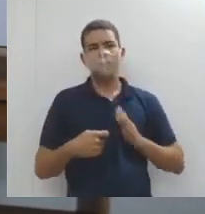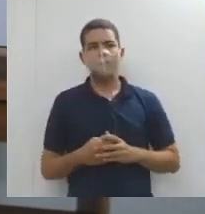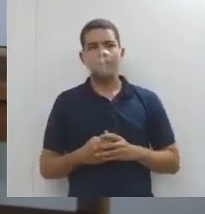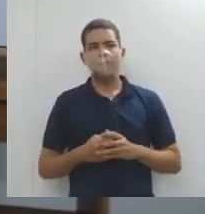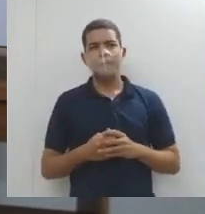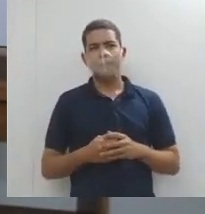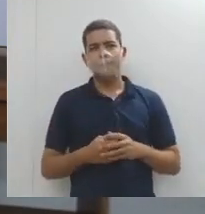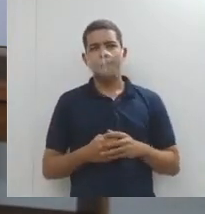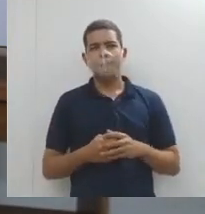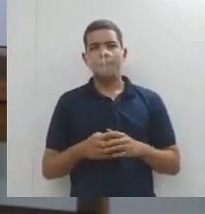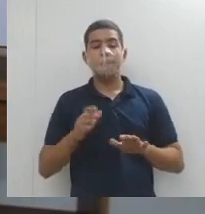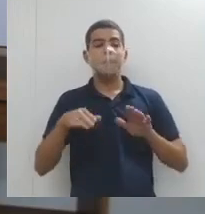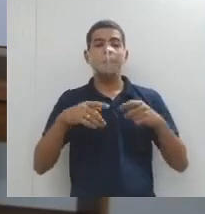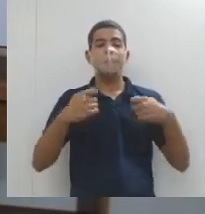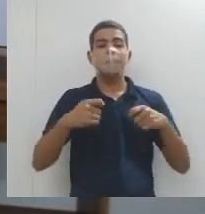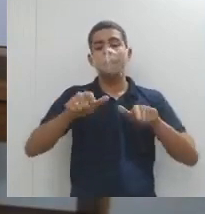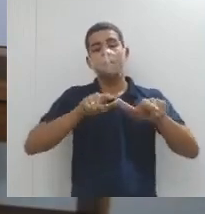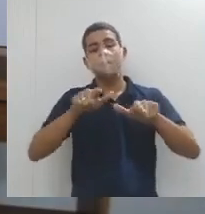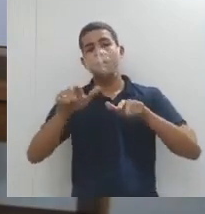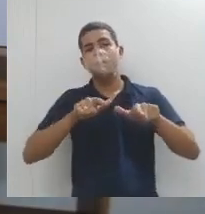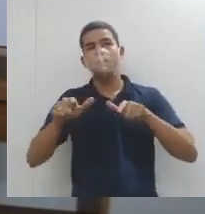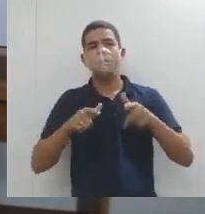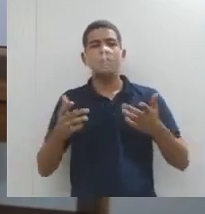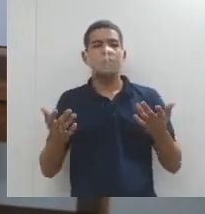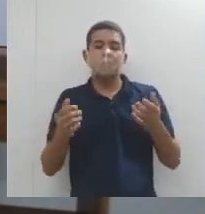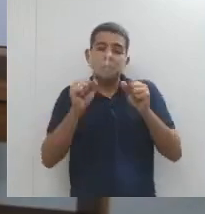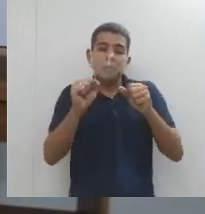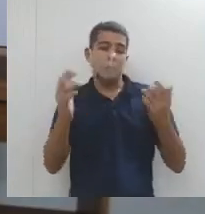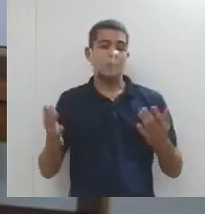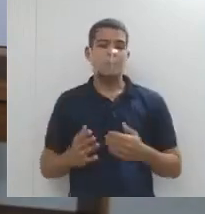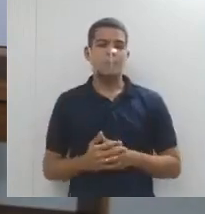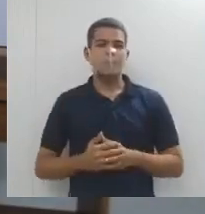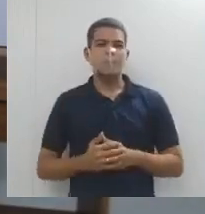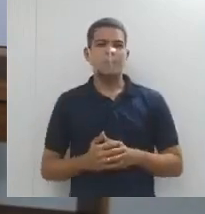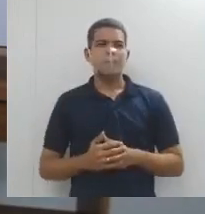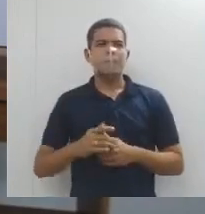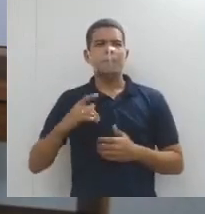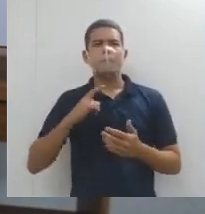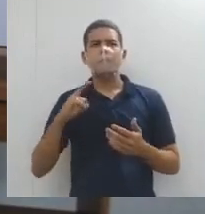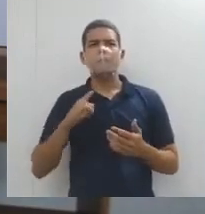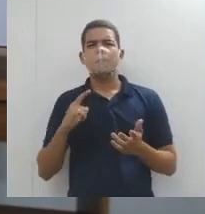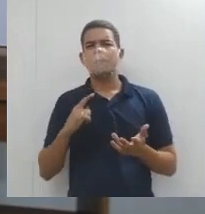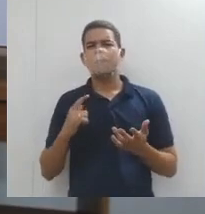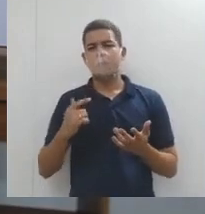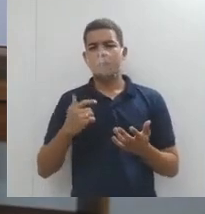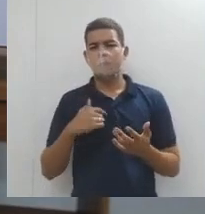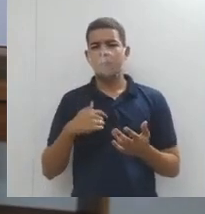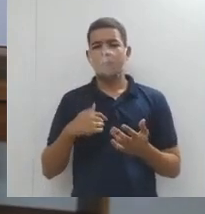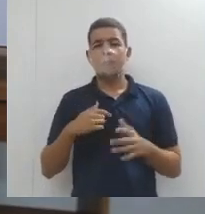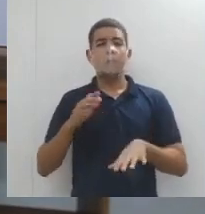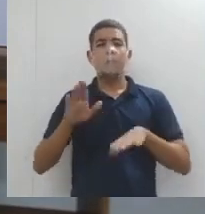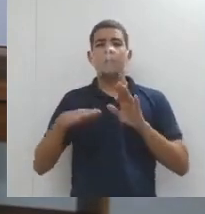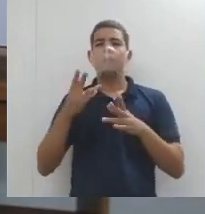vai precisar, né? No seu trabalho, tá? Então, numa situação coloquial, você até se